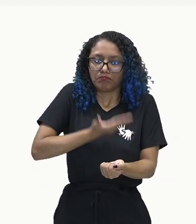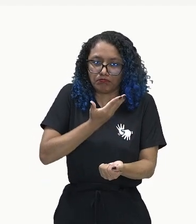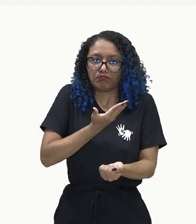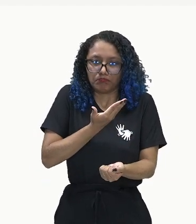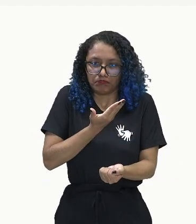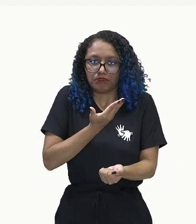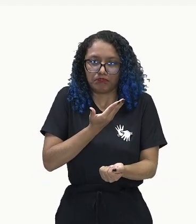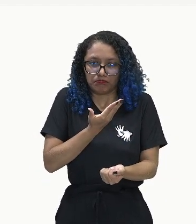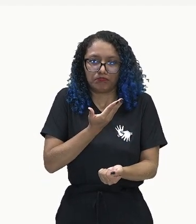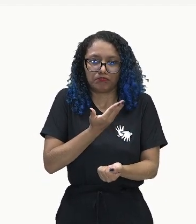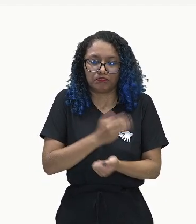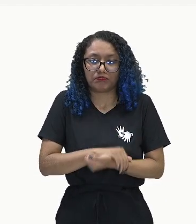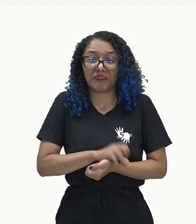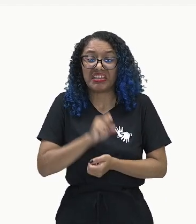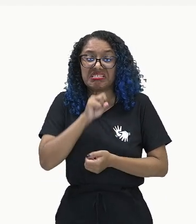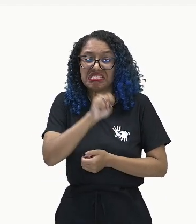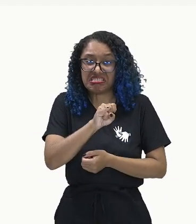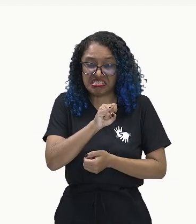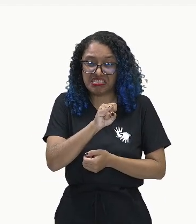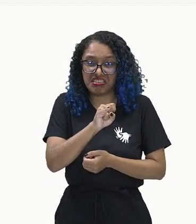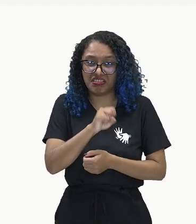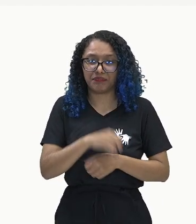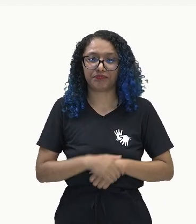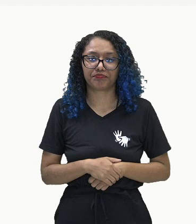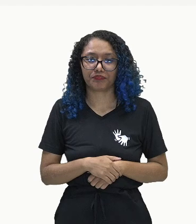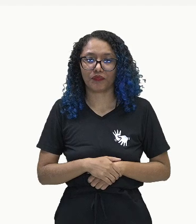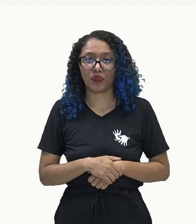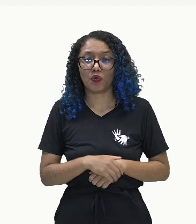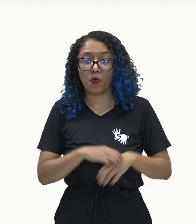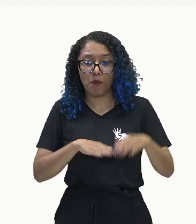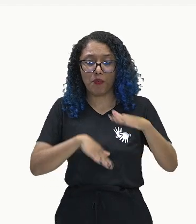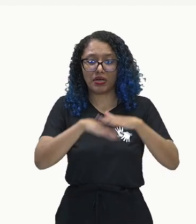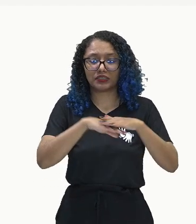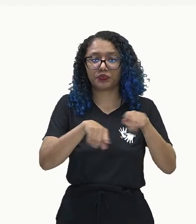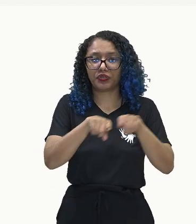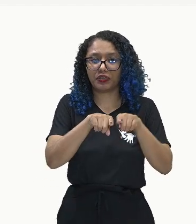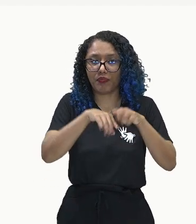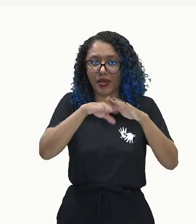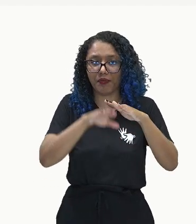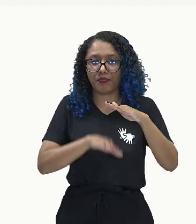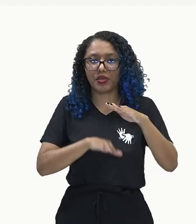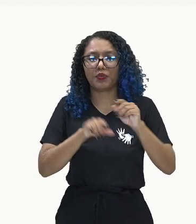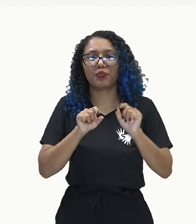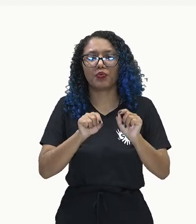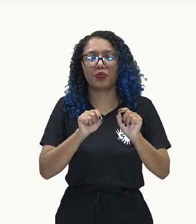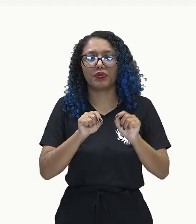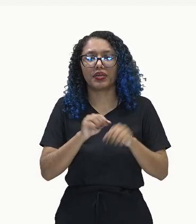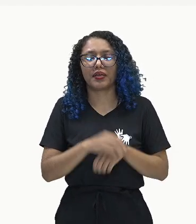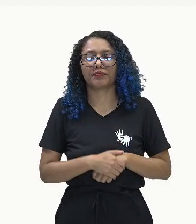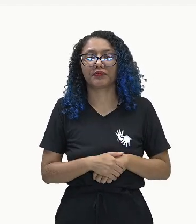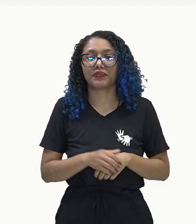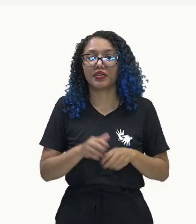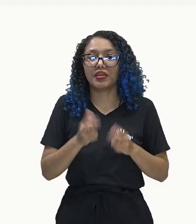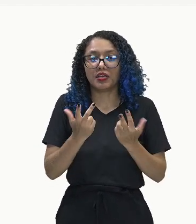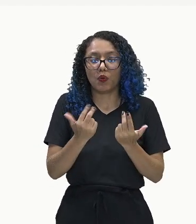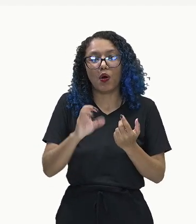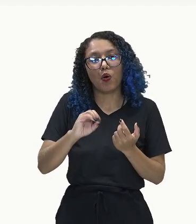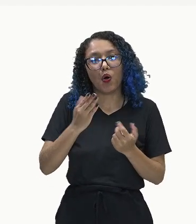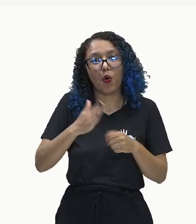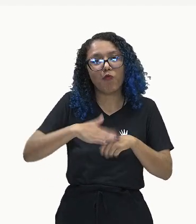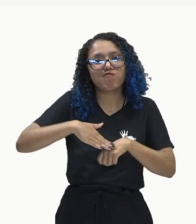causada quando os valores das pressões máxima e mínima, elas são iguais ou ultrapassam os